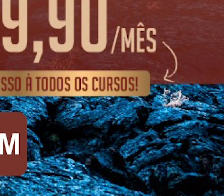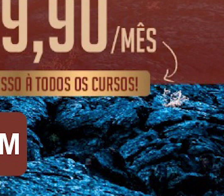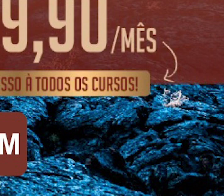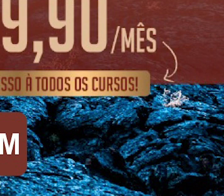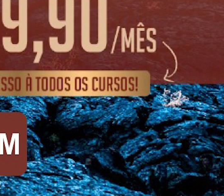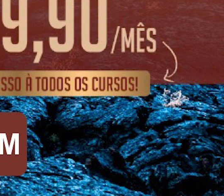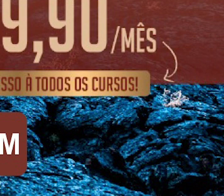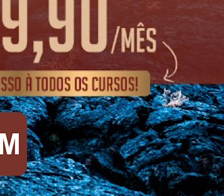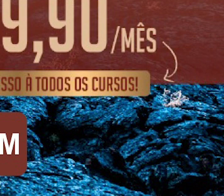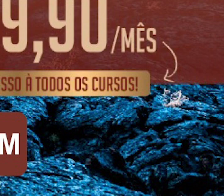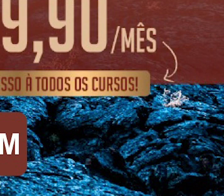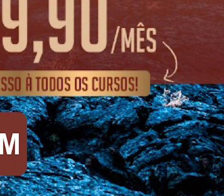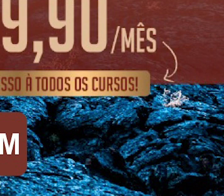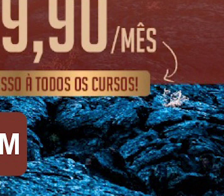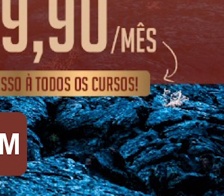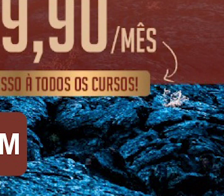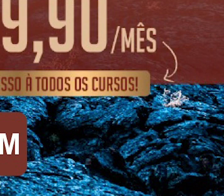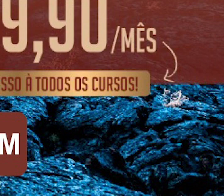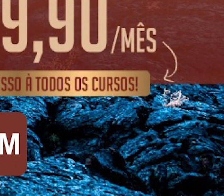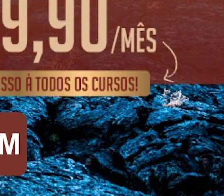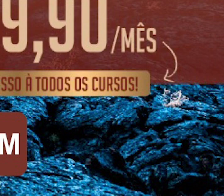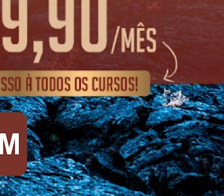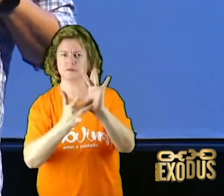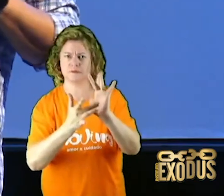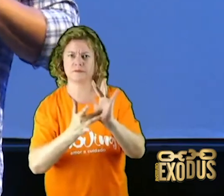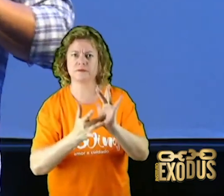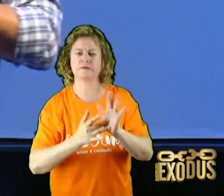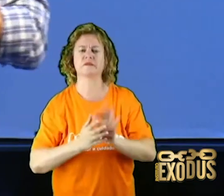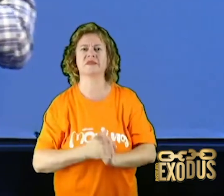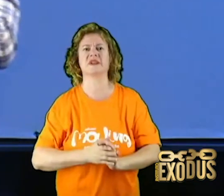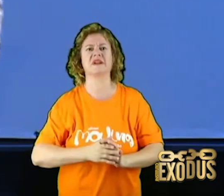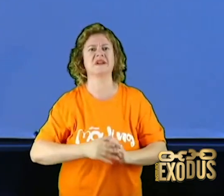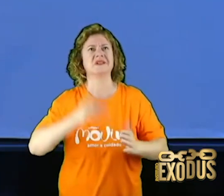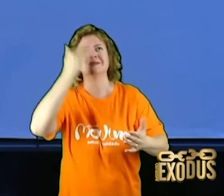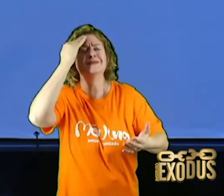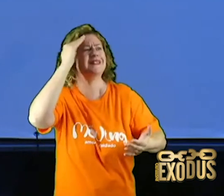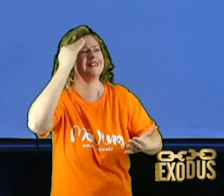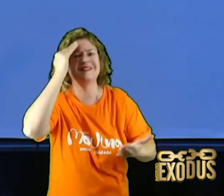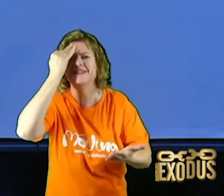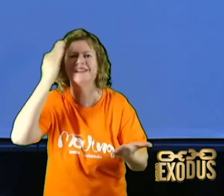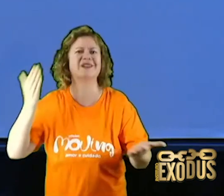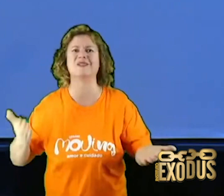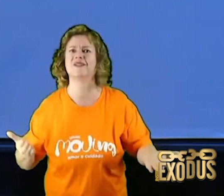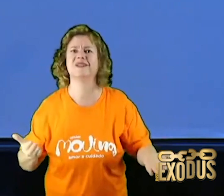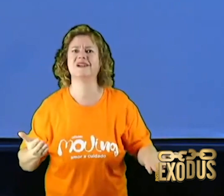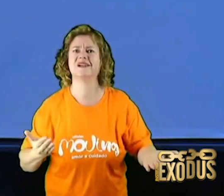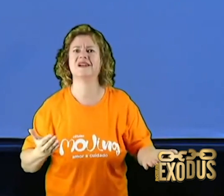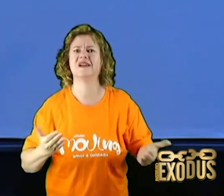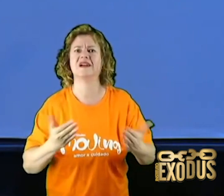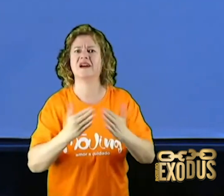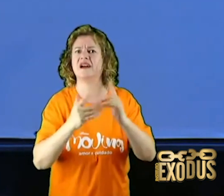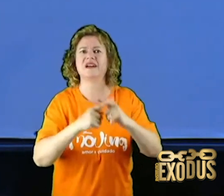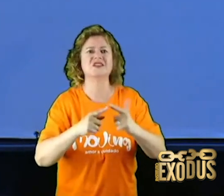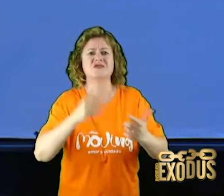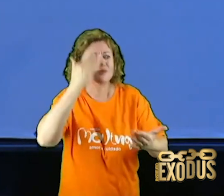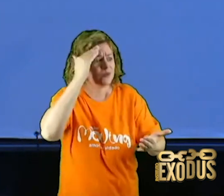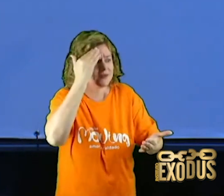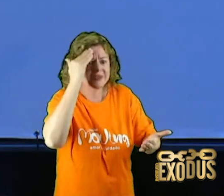Então a igreja de Jesus Cristo não compreendeu que Jesus Cristo está aqui